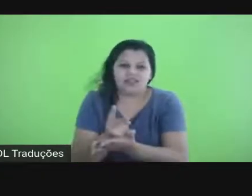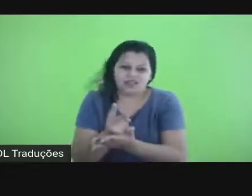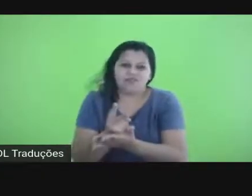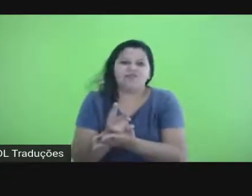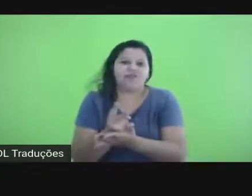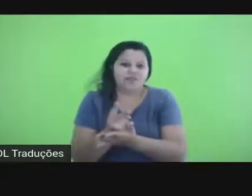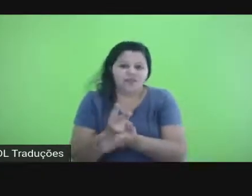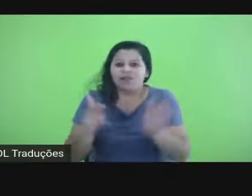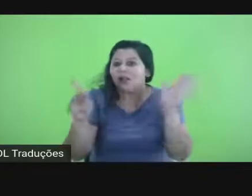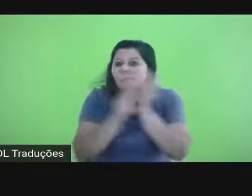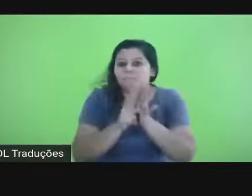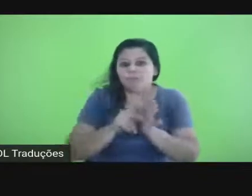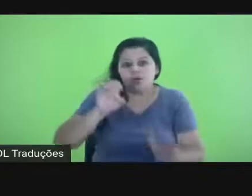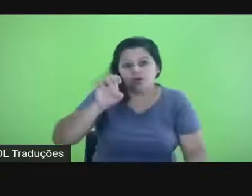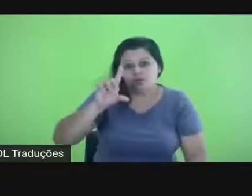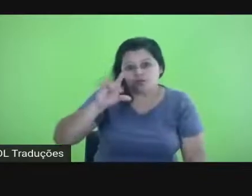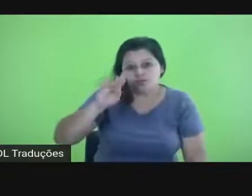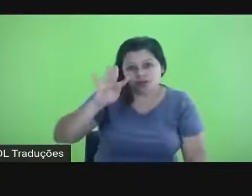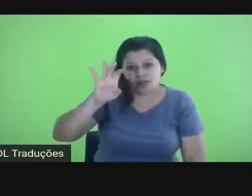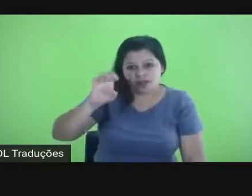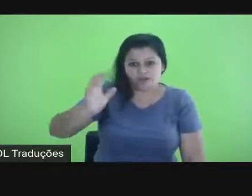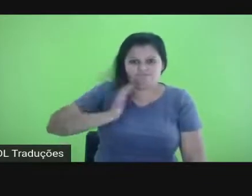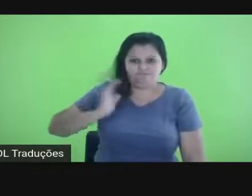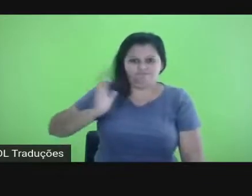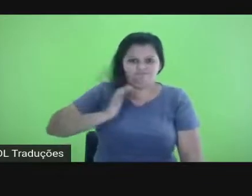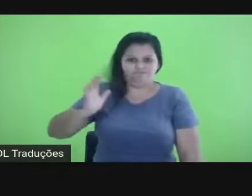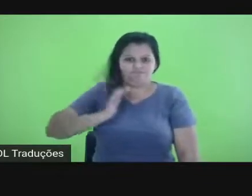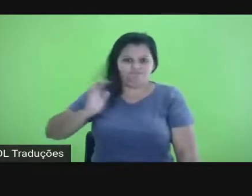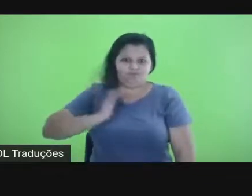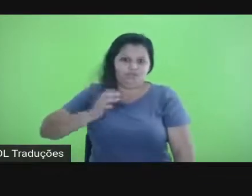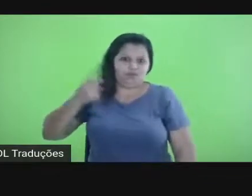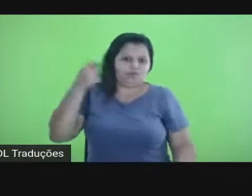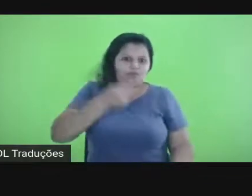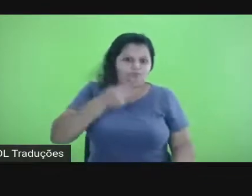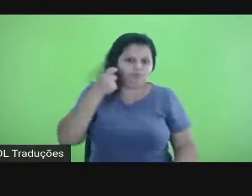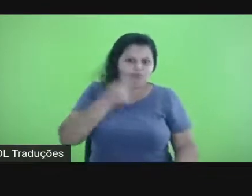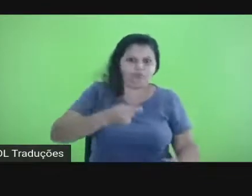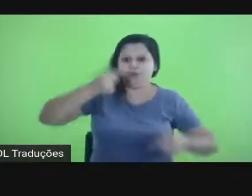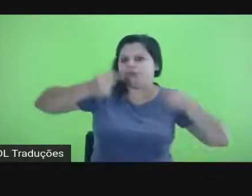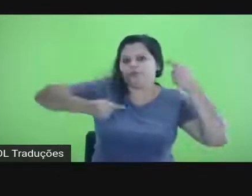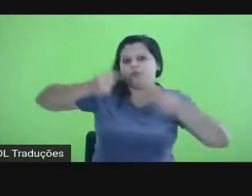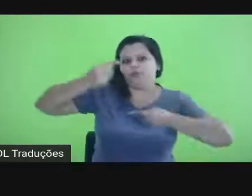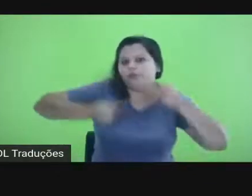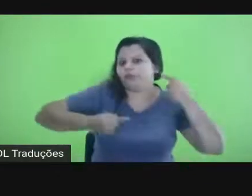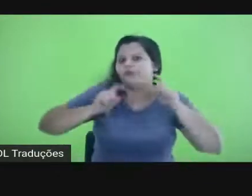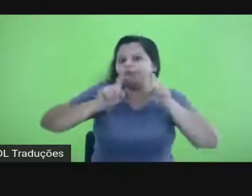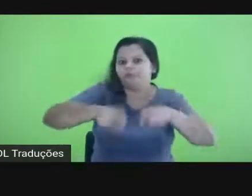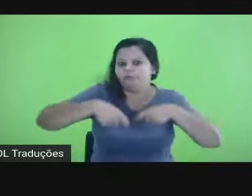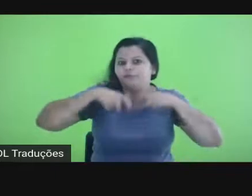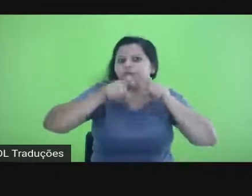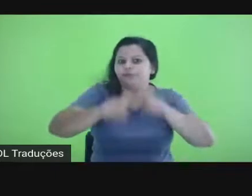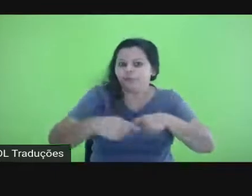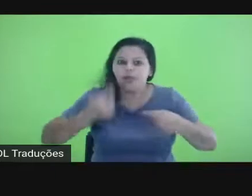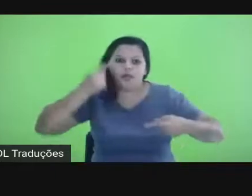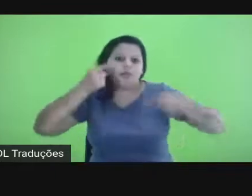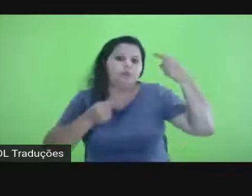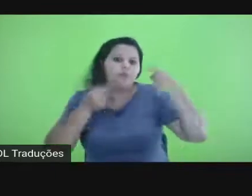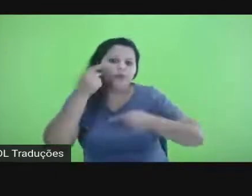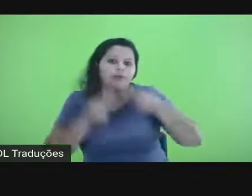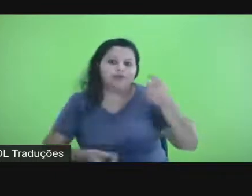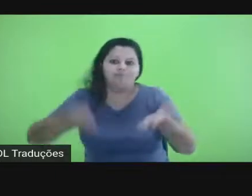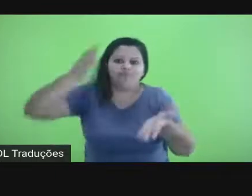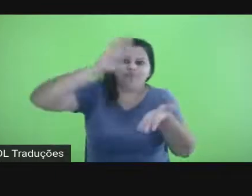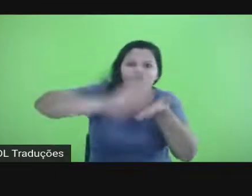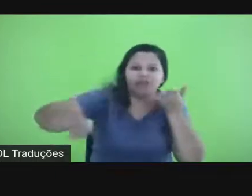própria elite definiu através da gentrificação, através das políticas fundiárias, através da retirada dos direitos